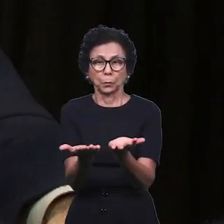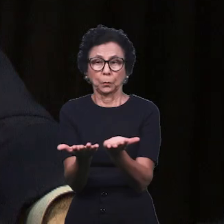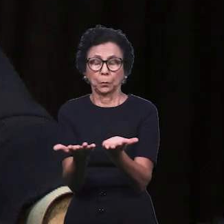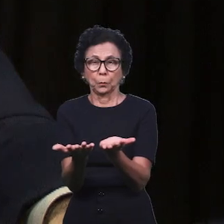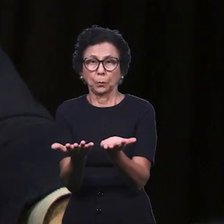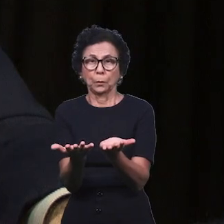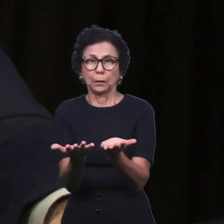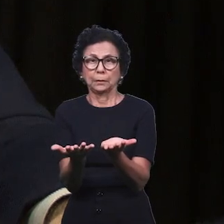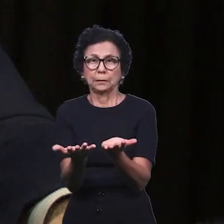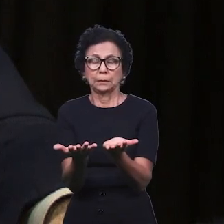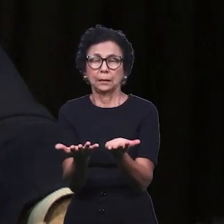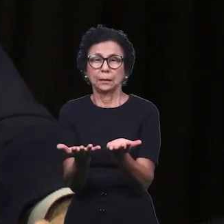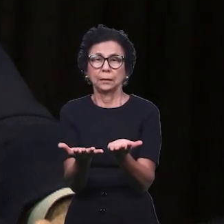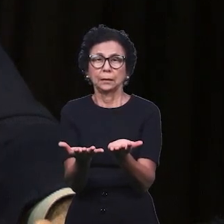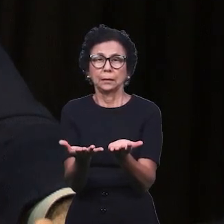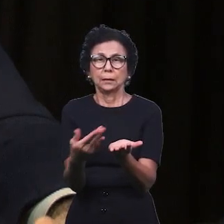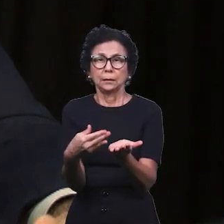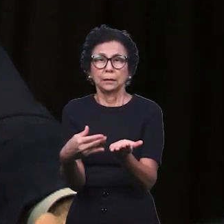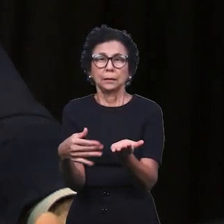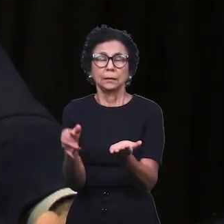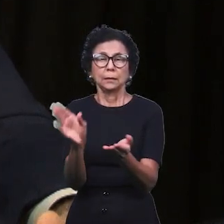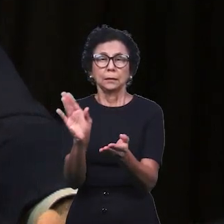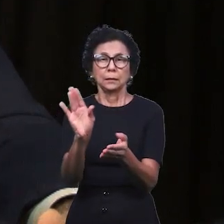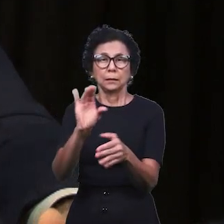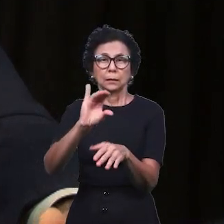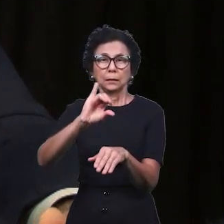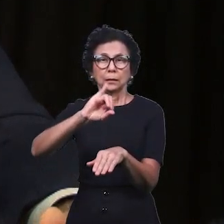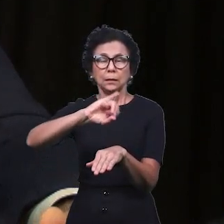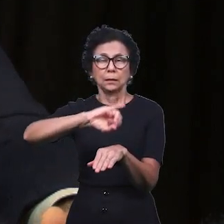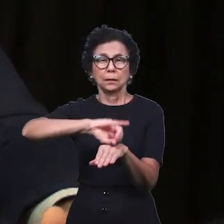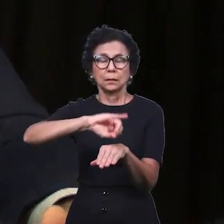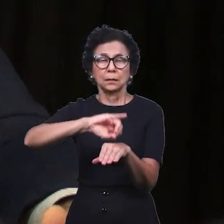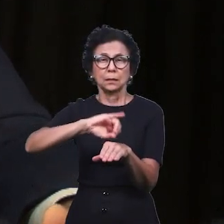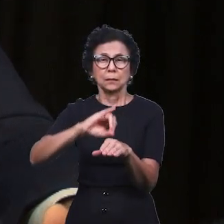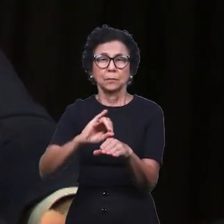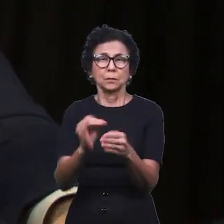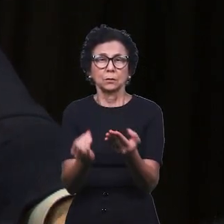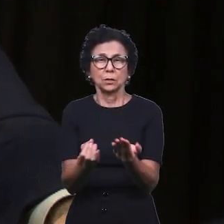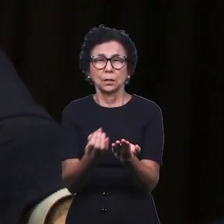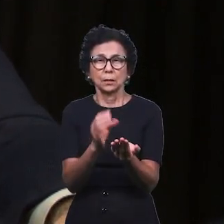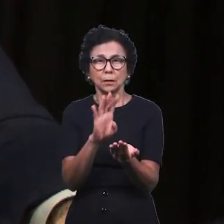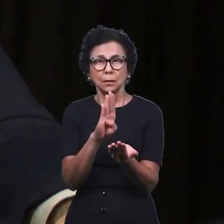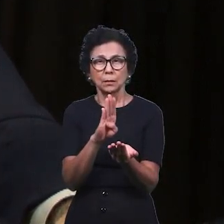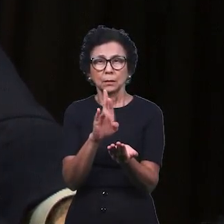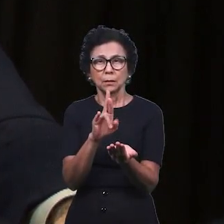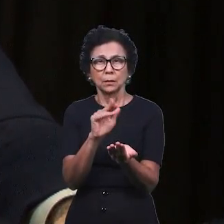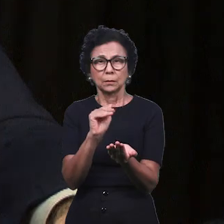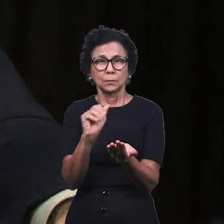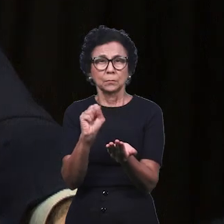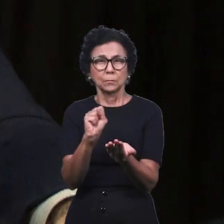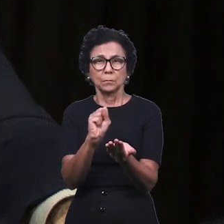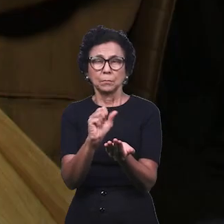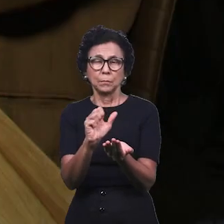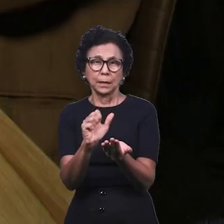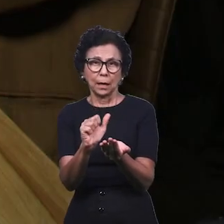dor que Jesus levou, né, todo o seu extremo sofrimento que ele passou ali na cruz do